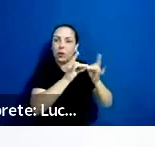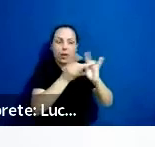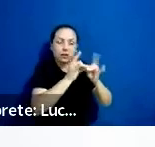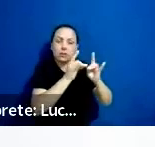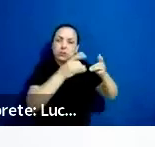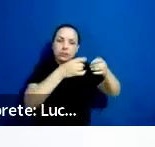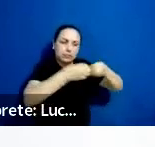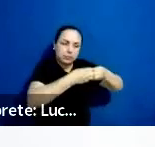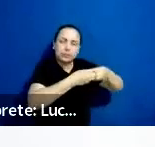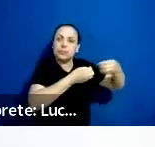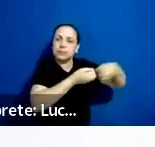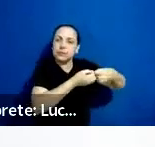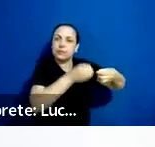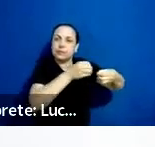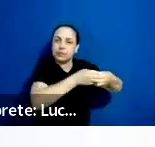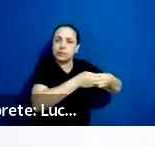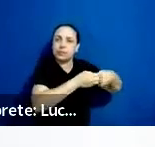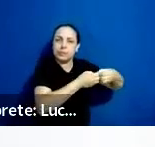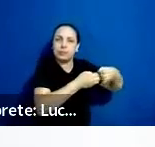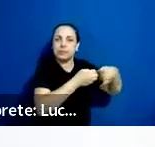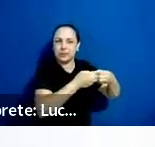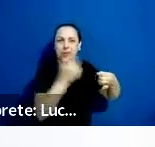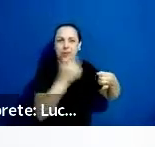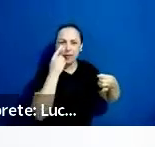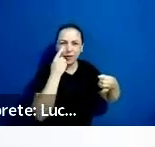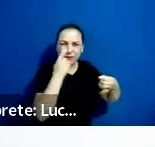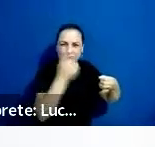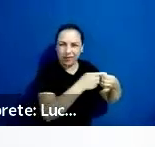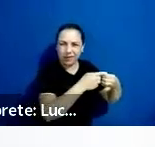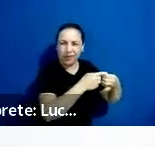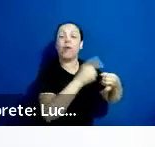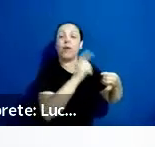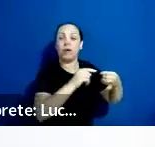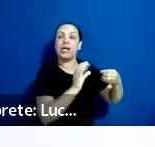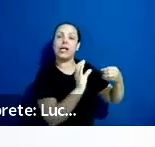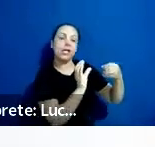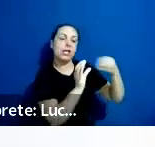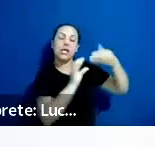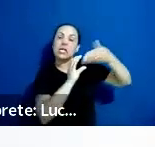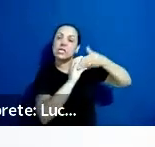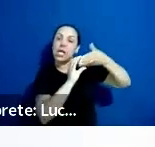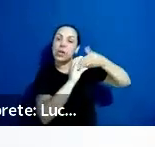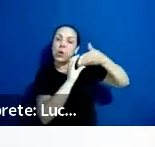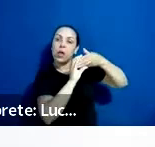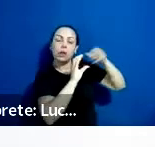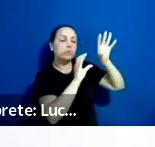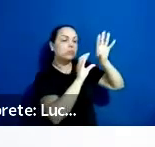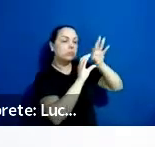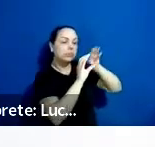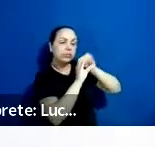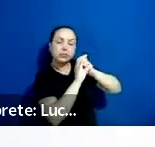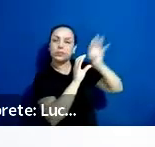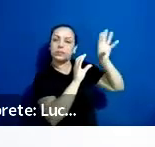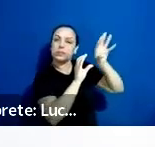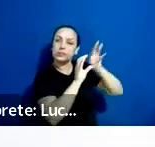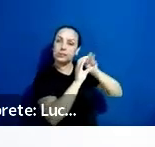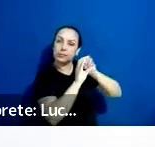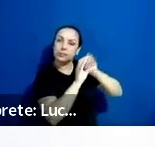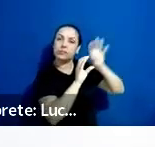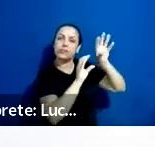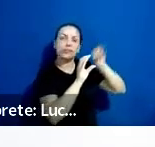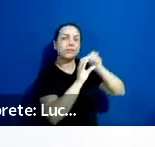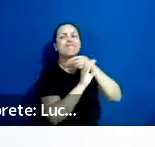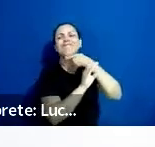agora. Olha só essa diferença. A água na natureza, ela é leve. Vocês já tomaram uma água direto da fonte? Vocês